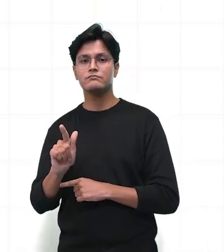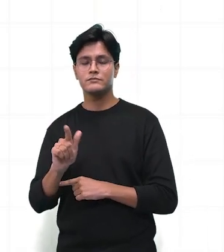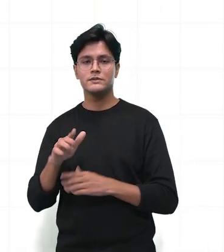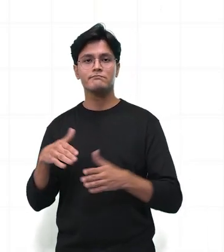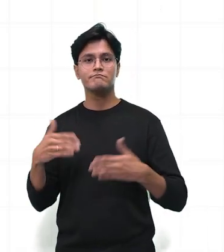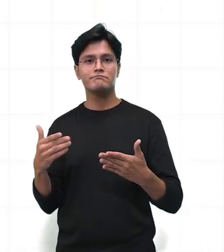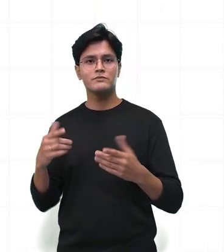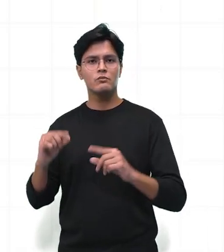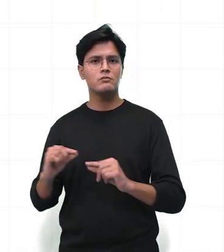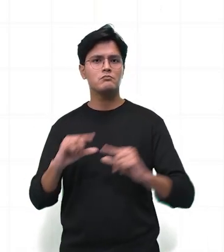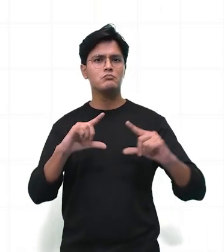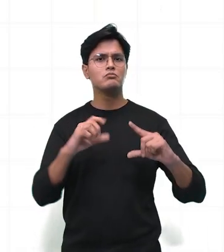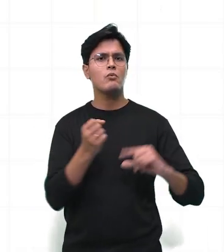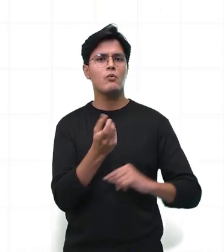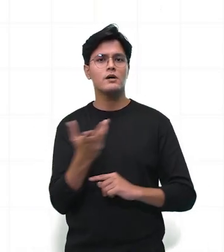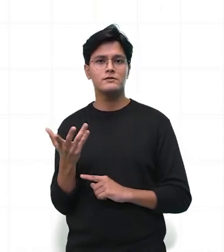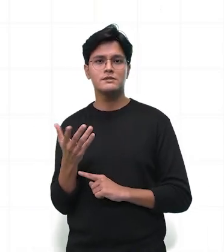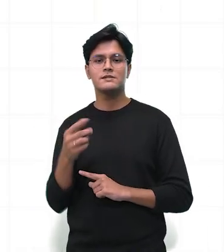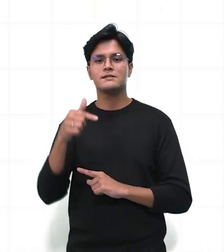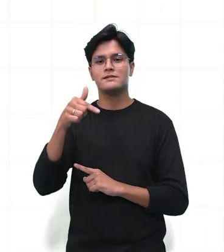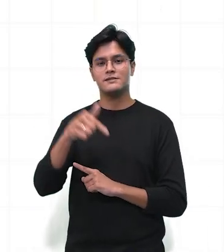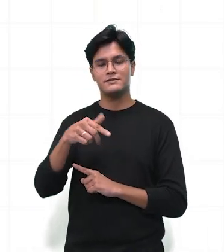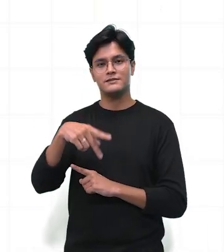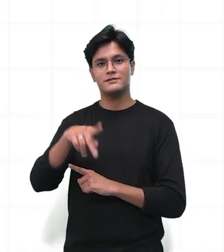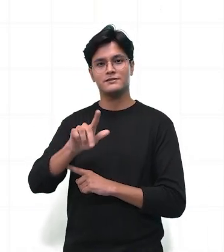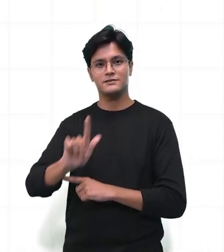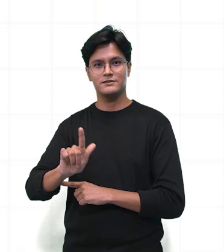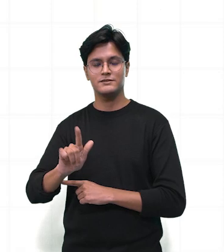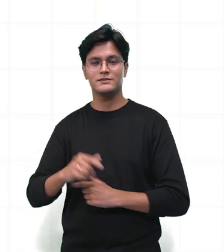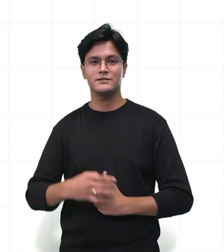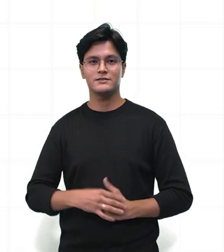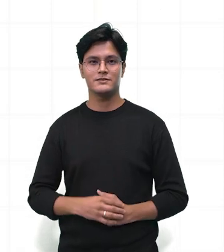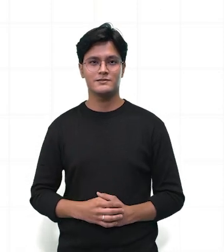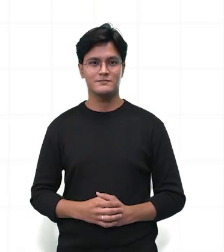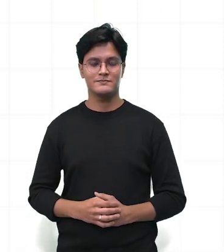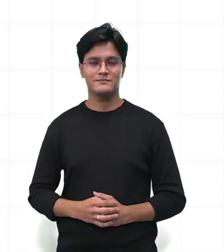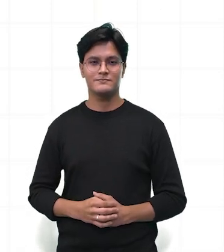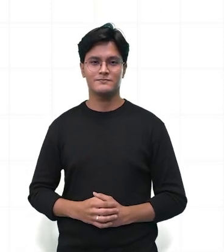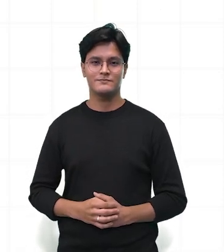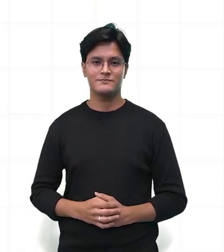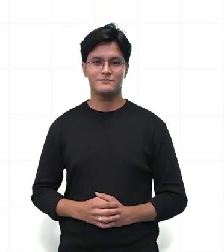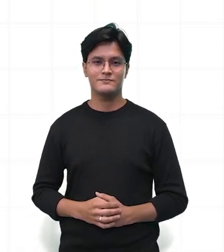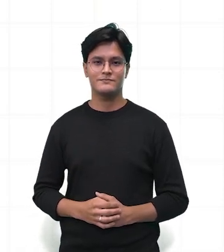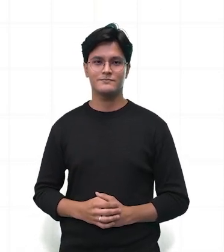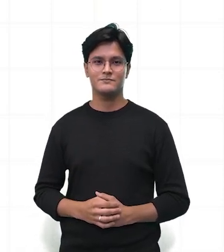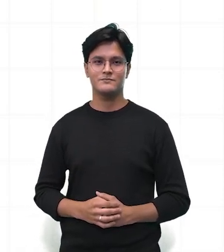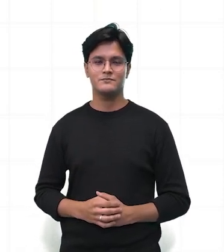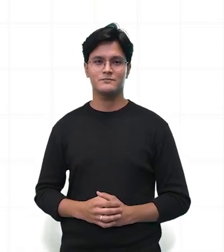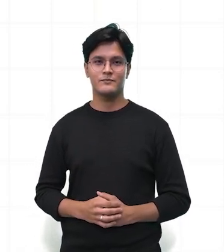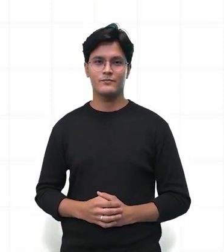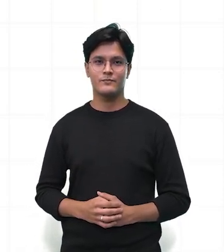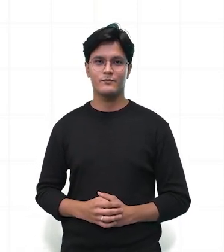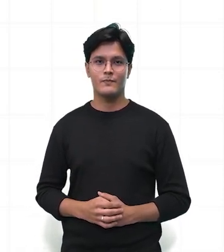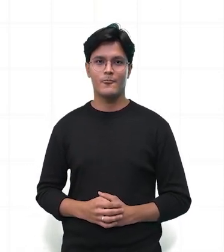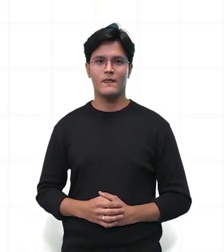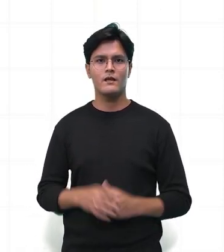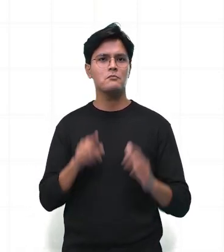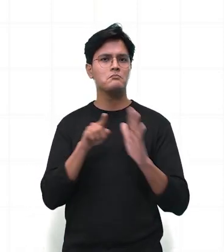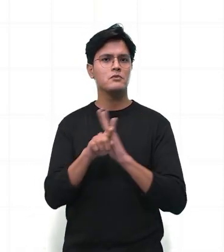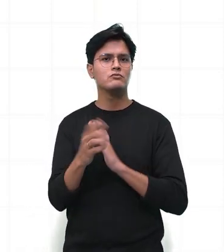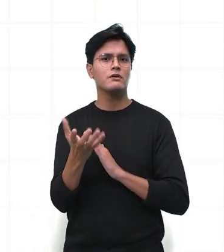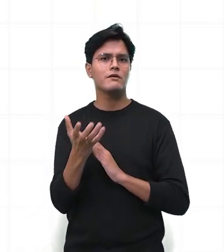só. Comeu bastante, né? 7 quilos. O que ele quer saber? Qual o